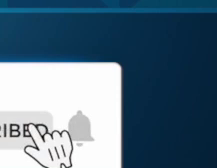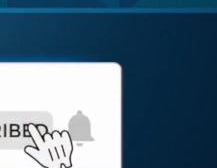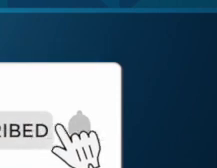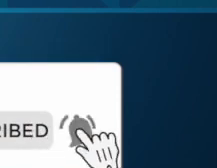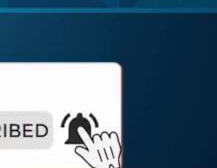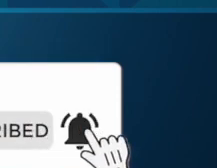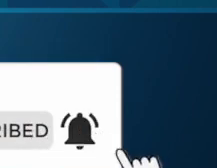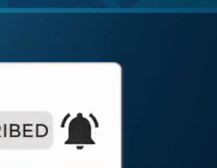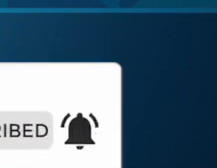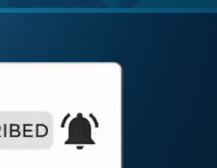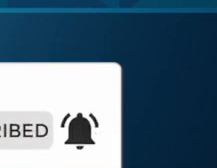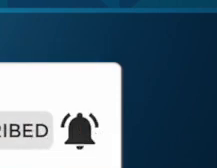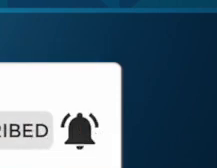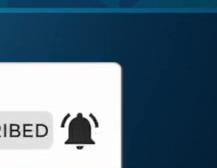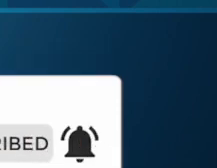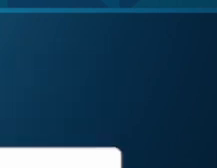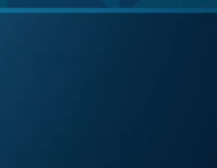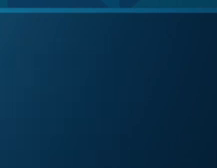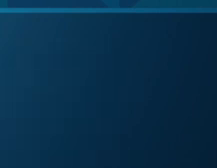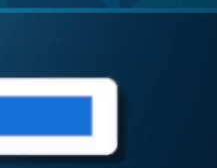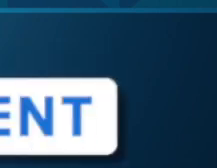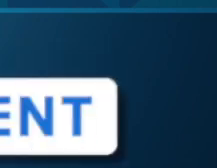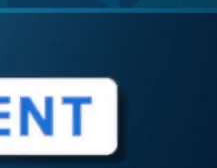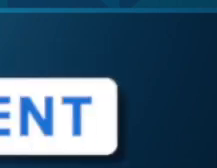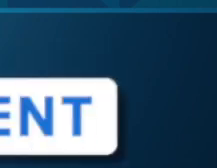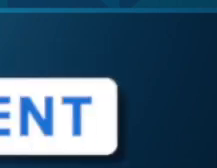RTTL, hanehang butão notificação,